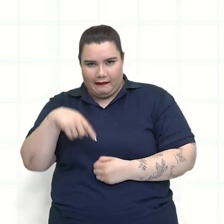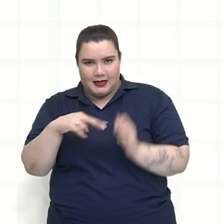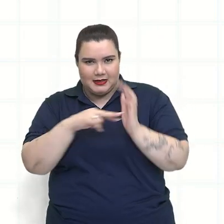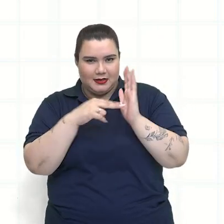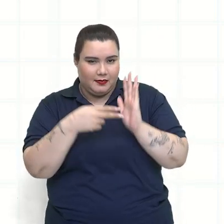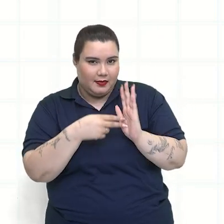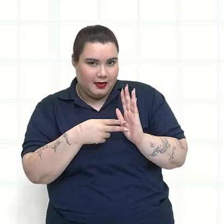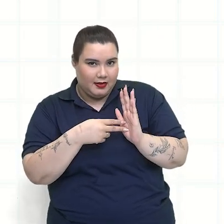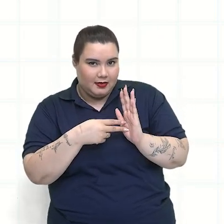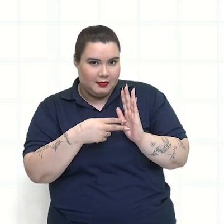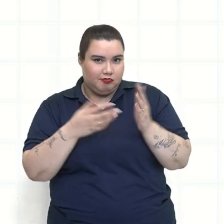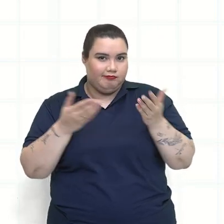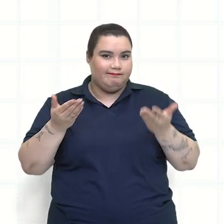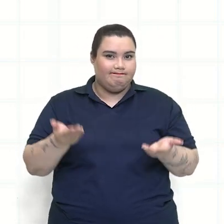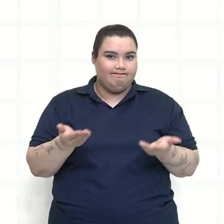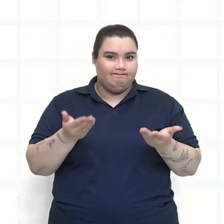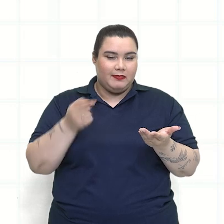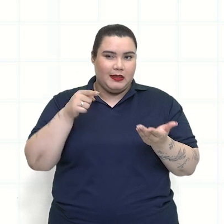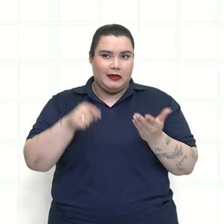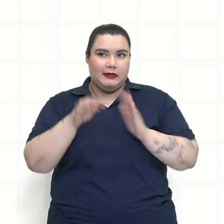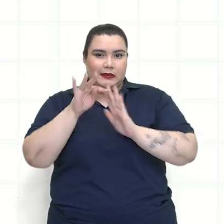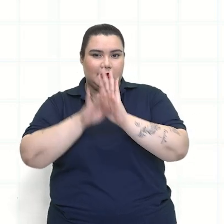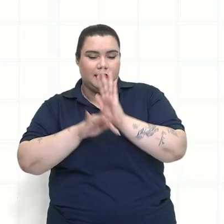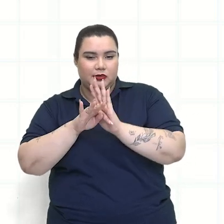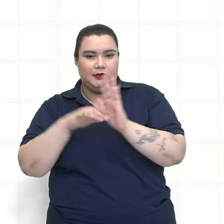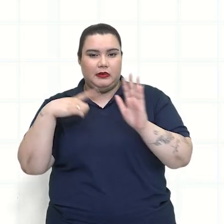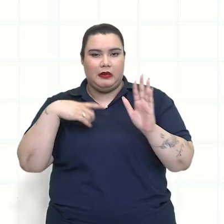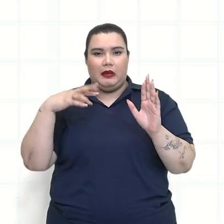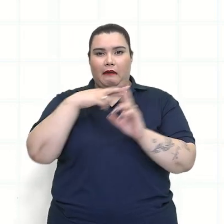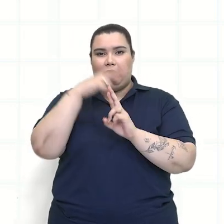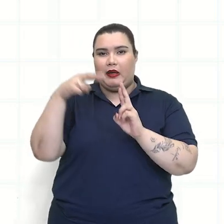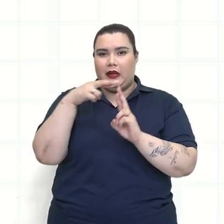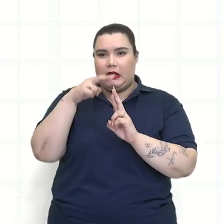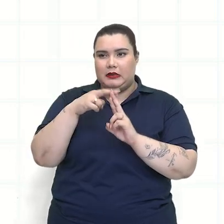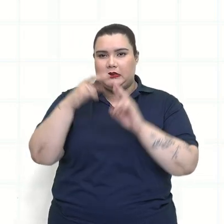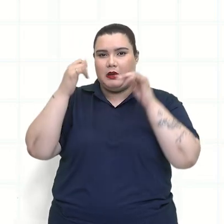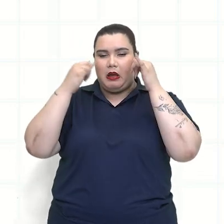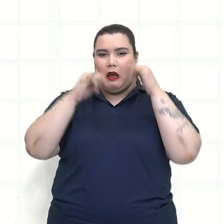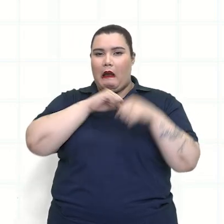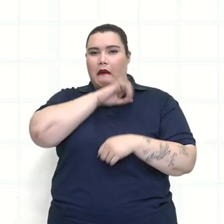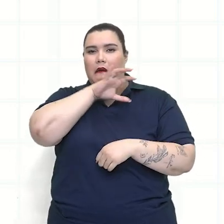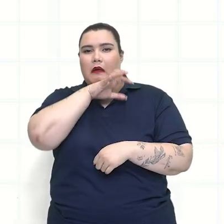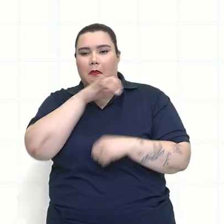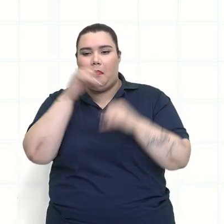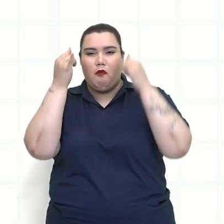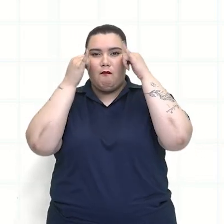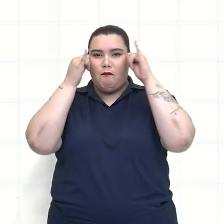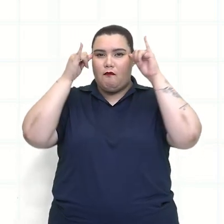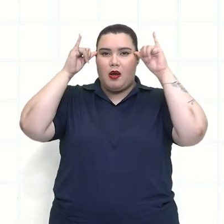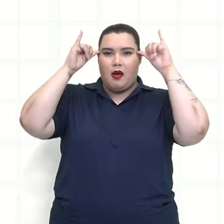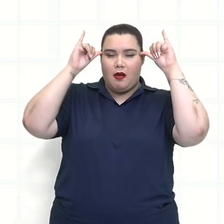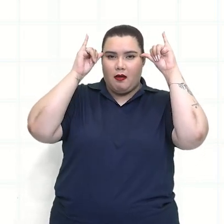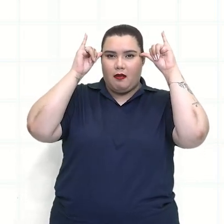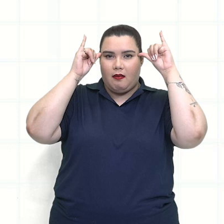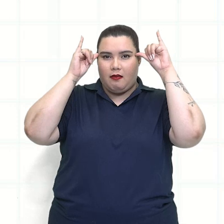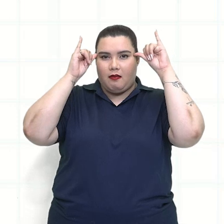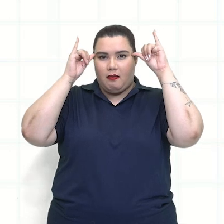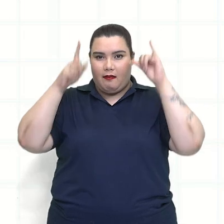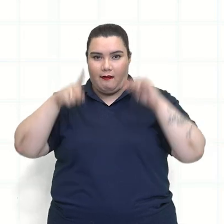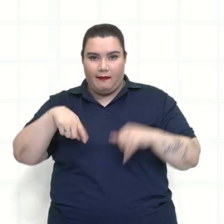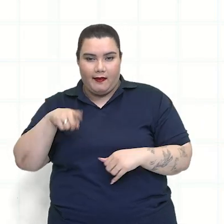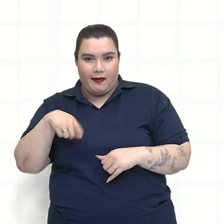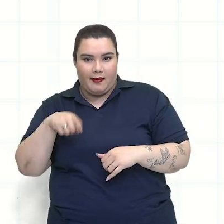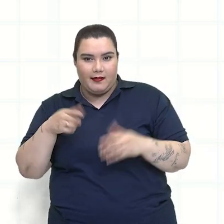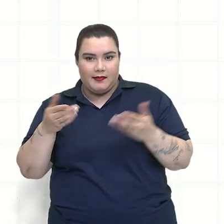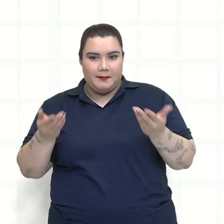nesse sentido, né? Eu tenho as vacas como animal. Será que está se referindo a animal?